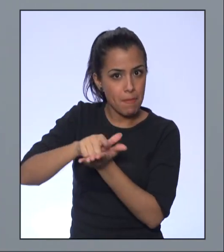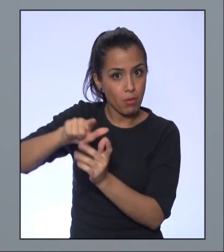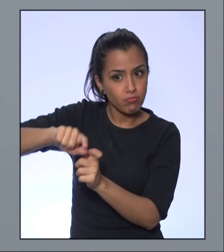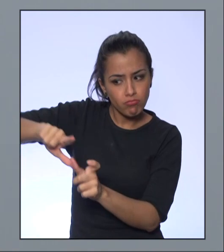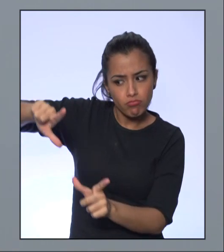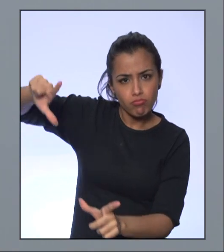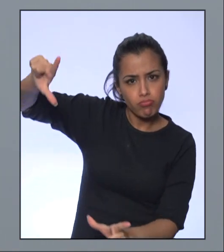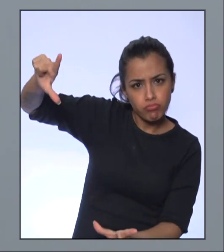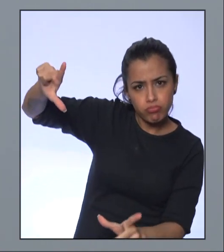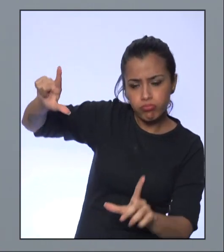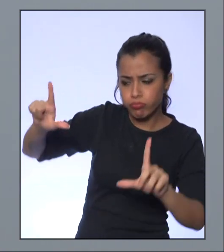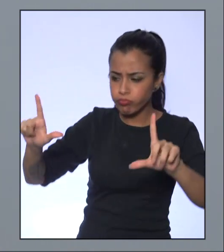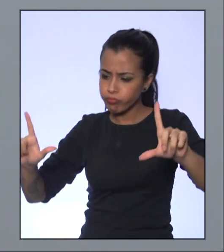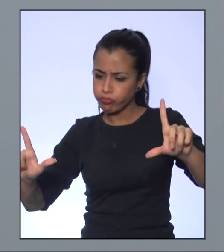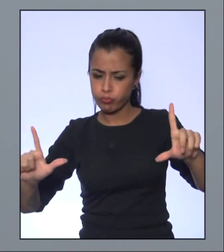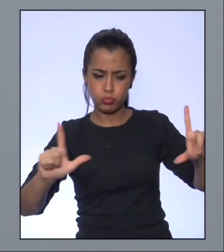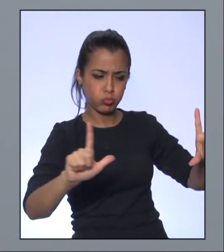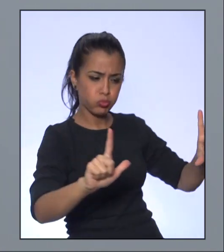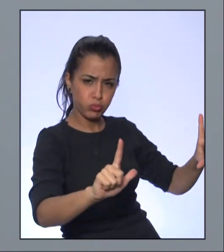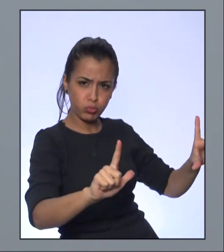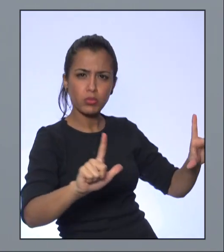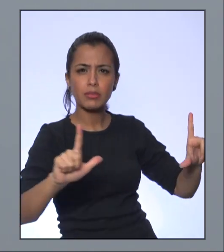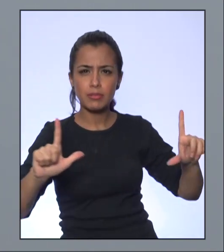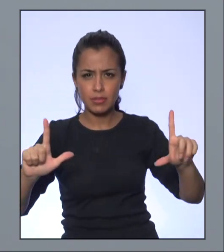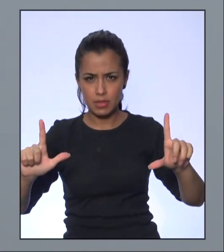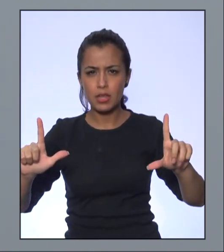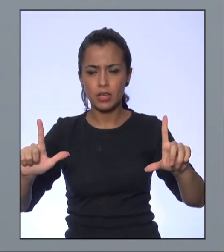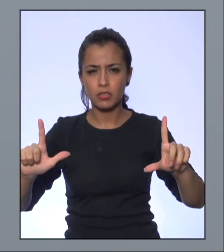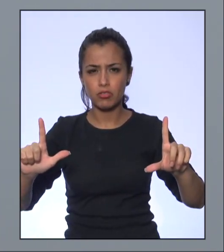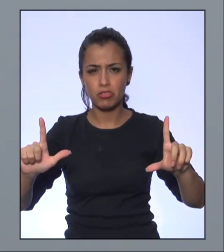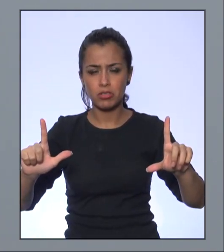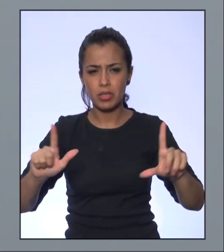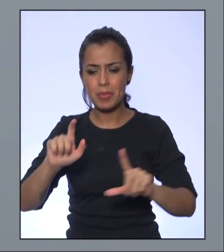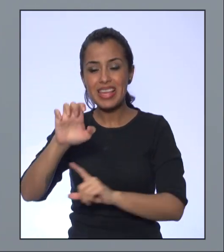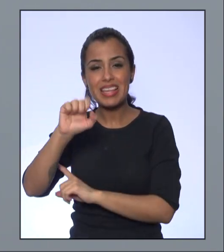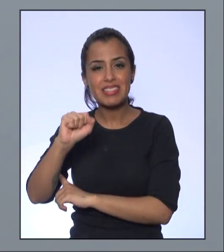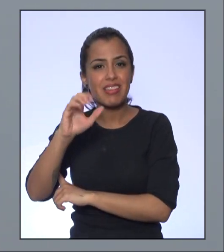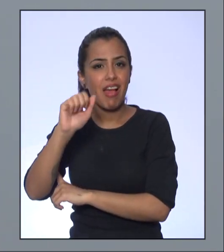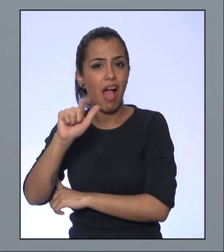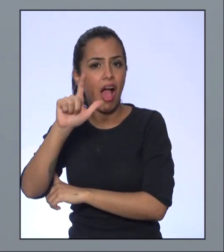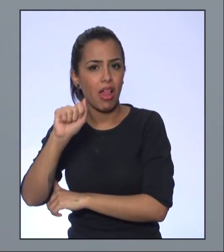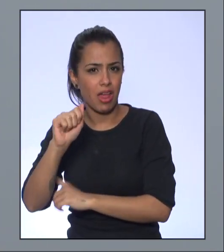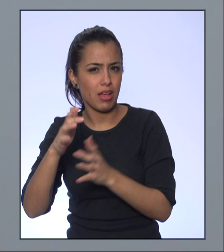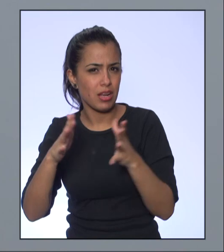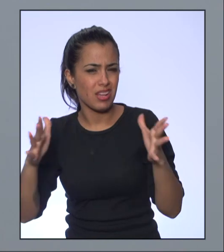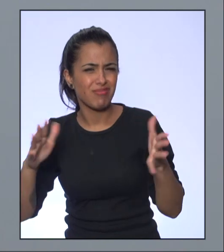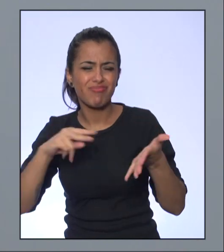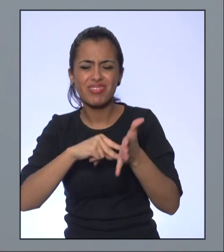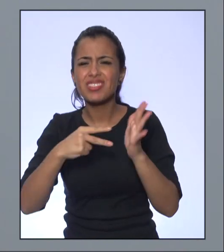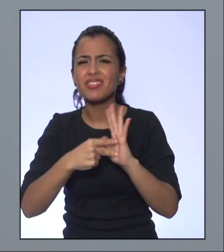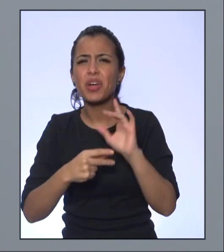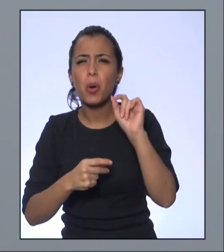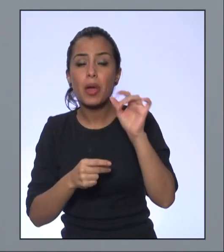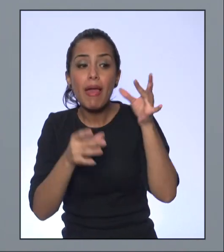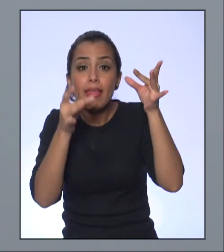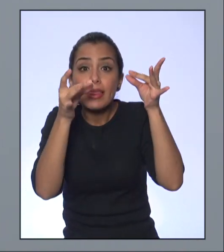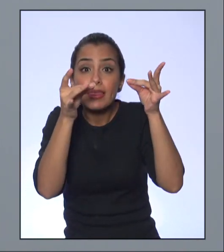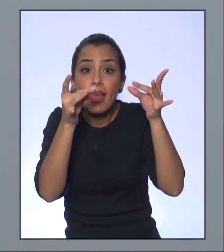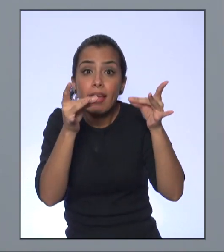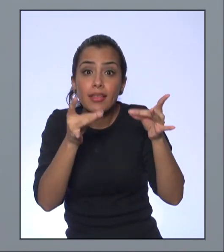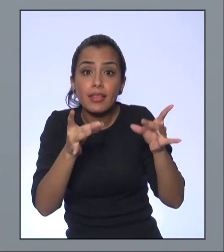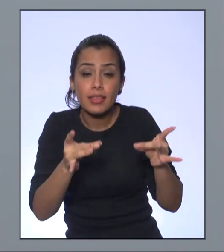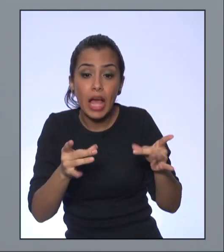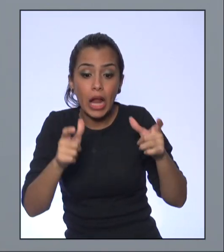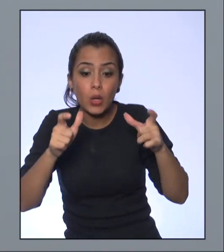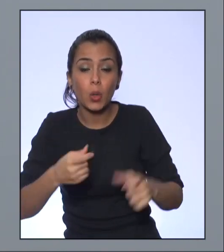escala grande também. O que será uma escala grande? É quando o mapa ele traz detalhes da onde a gente